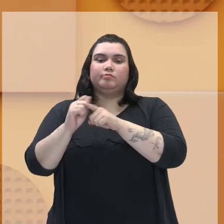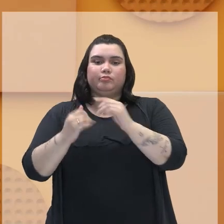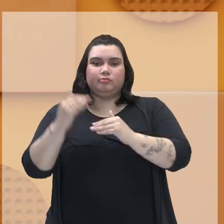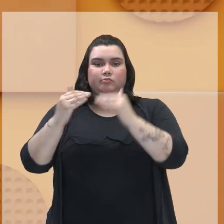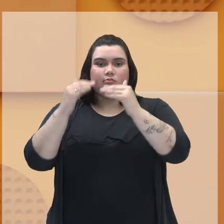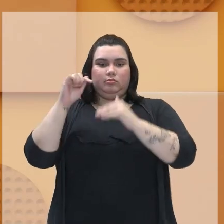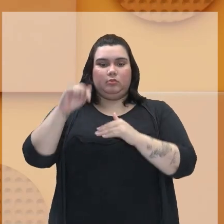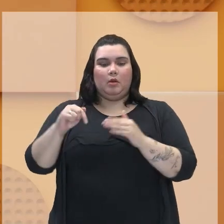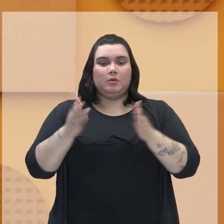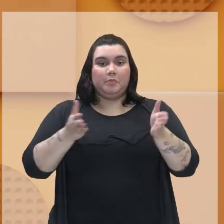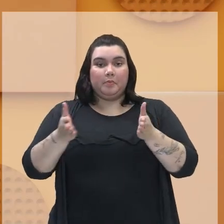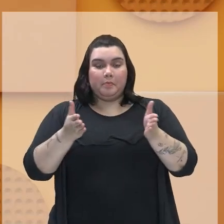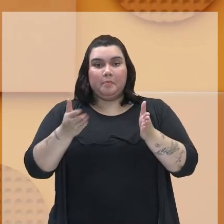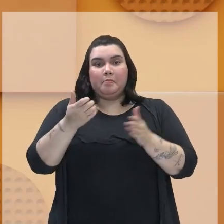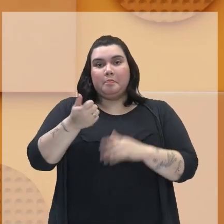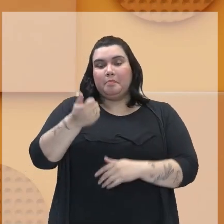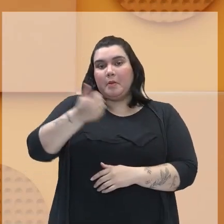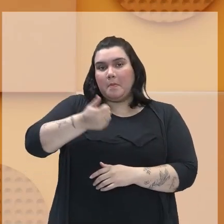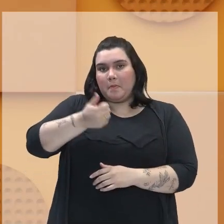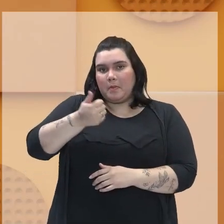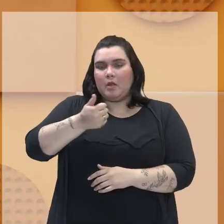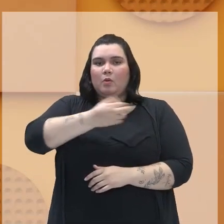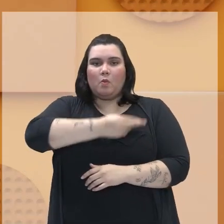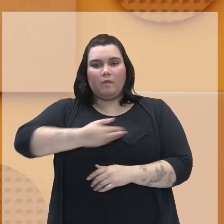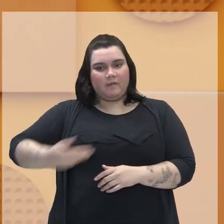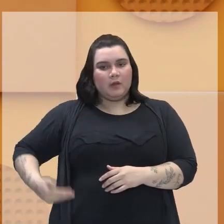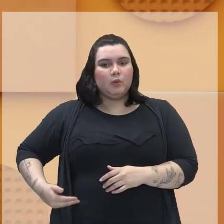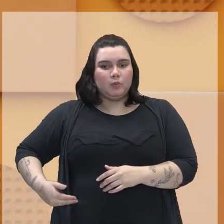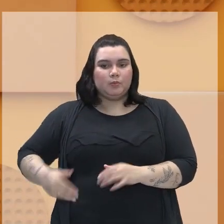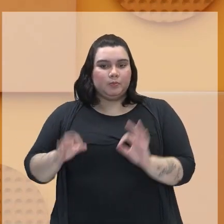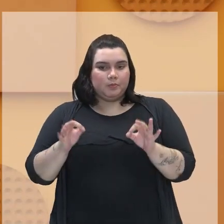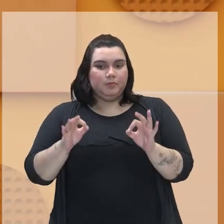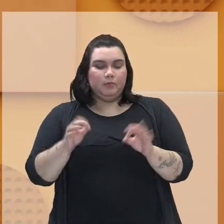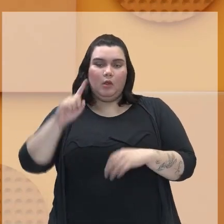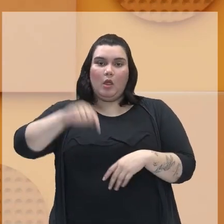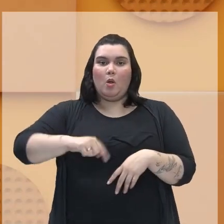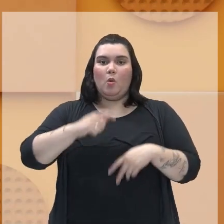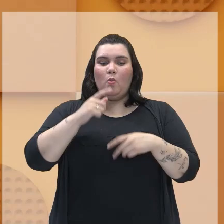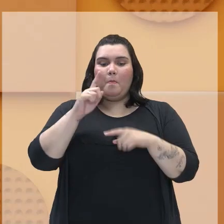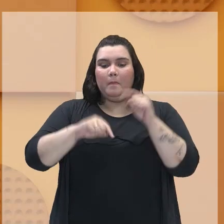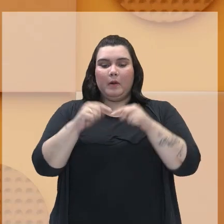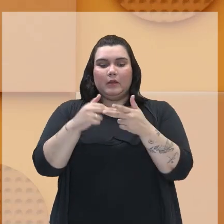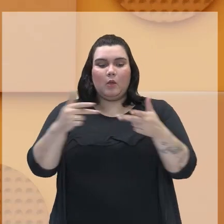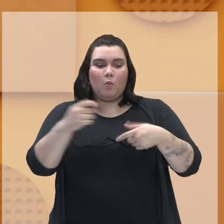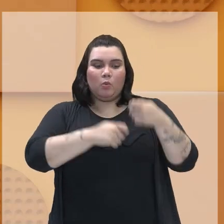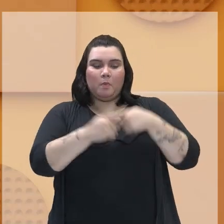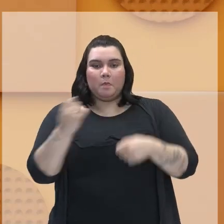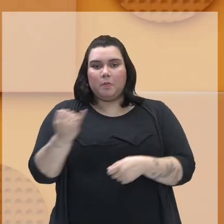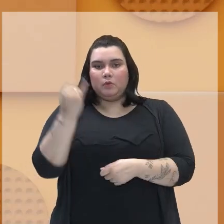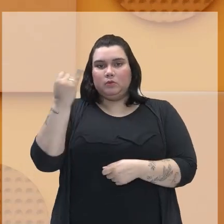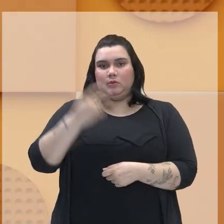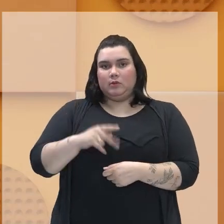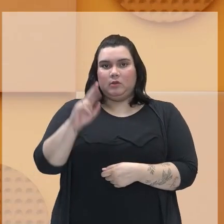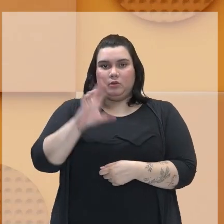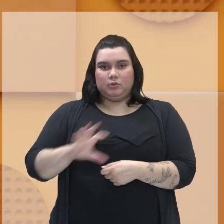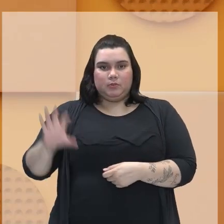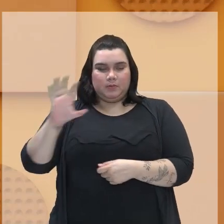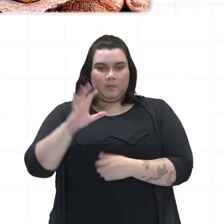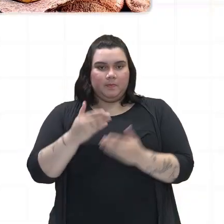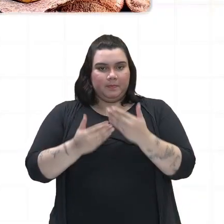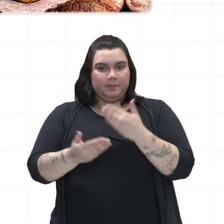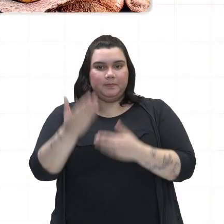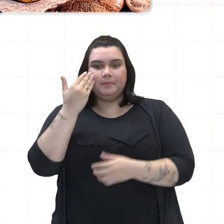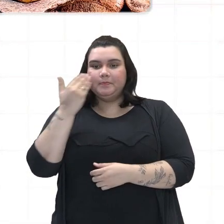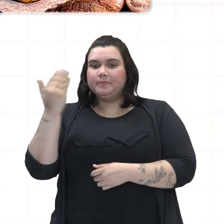desse primeiro reinado como produto econômico essencial para o desenvolvimento da região. Ok? Vamos lá então verificar um